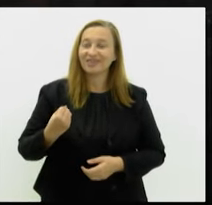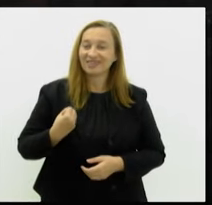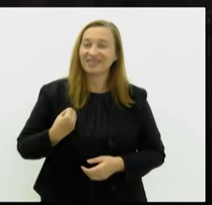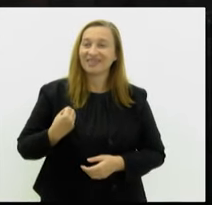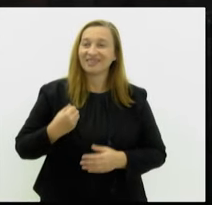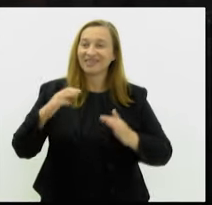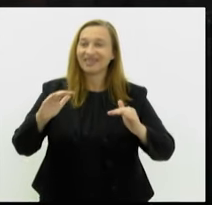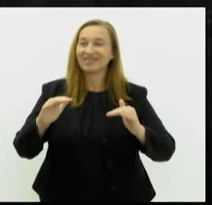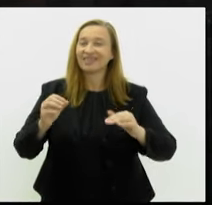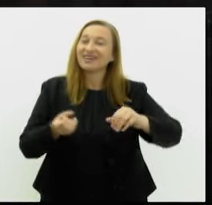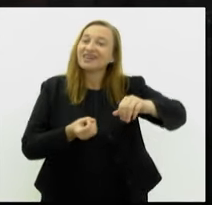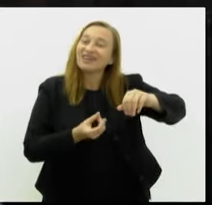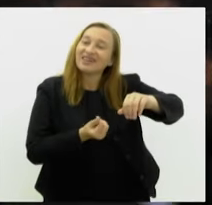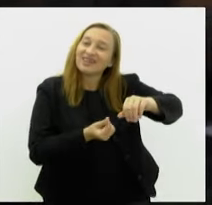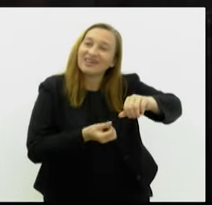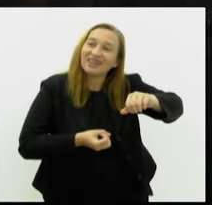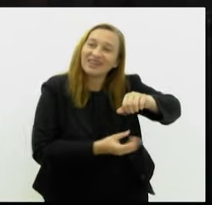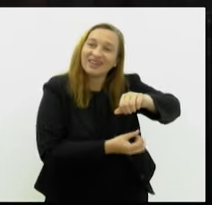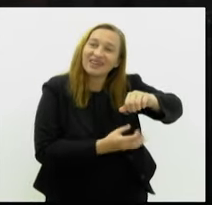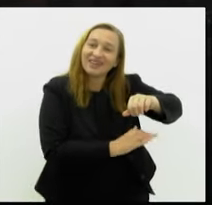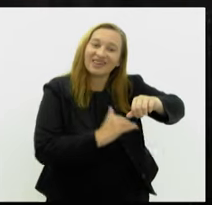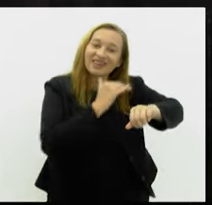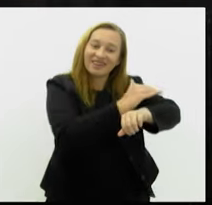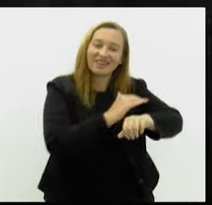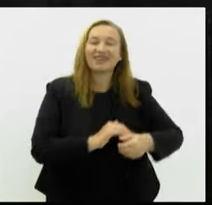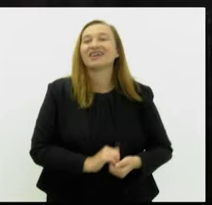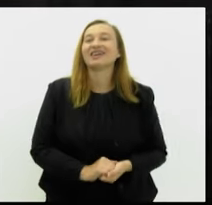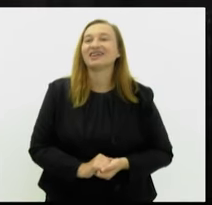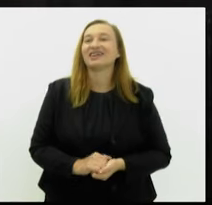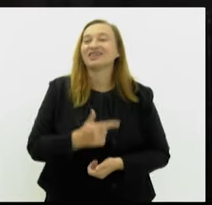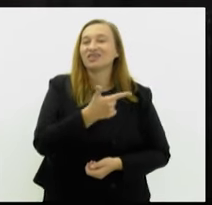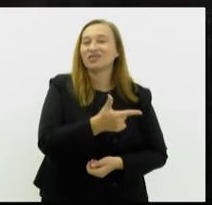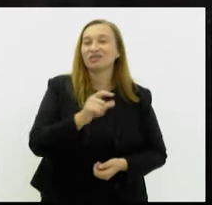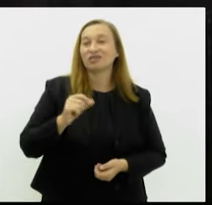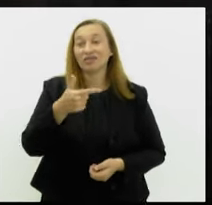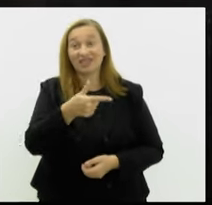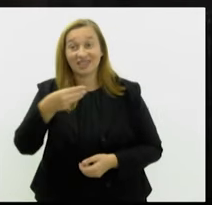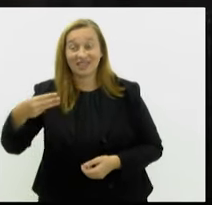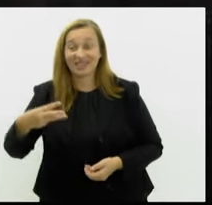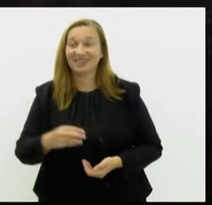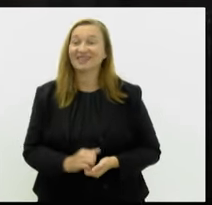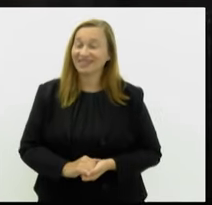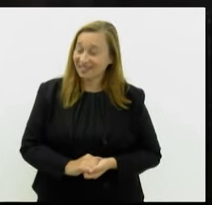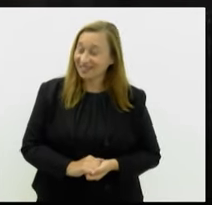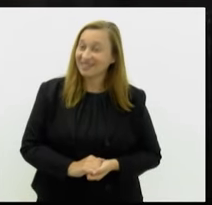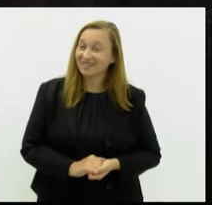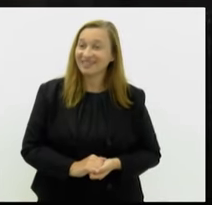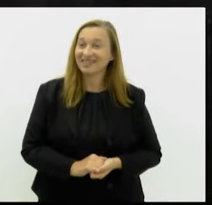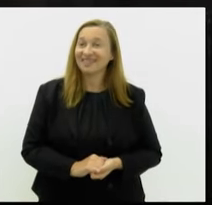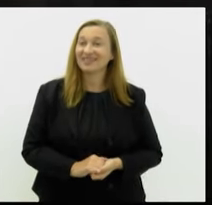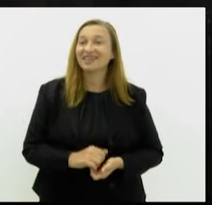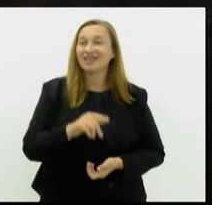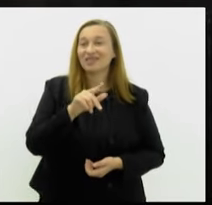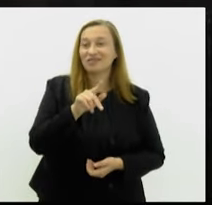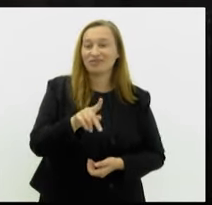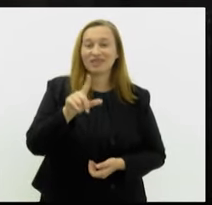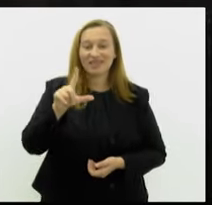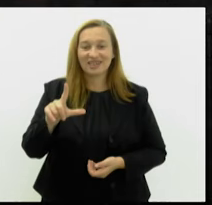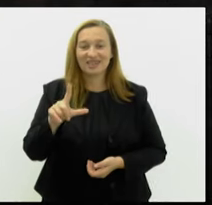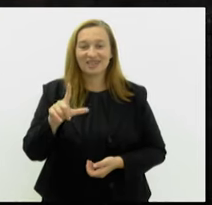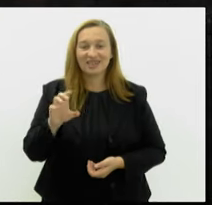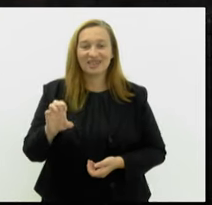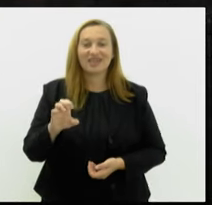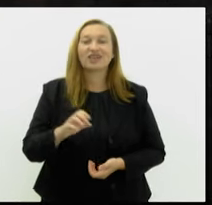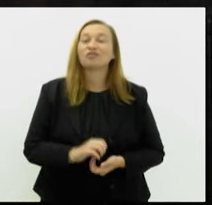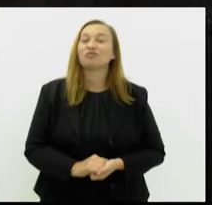O que aconteceu em 2023? Entre a previsão e o arrecadado do ROET PE, foi